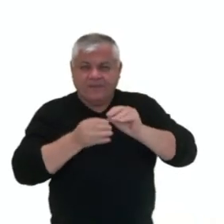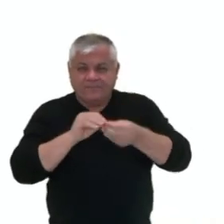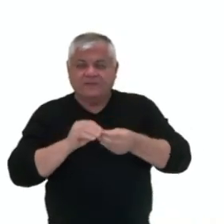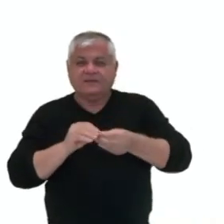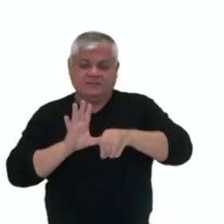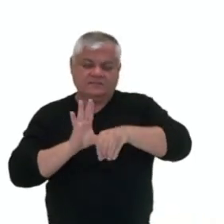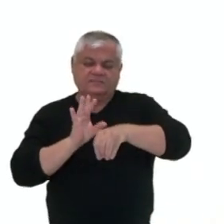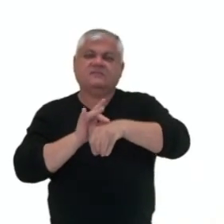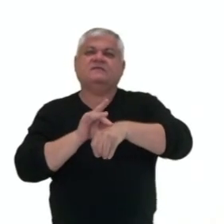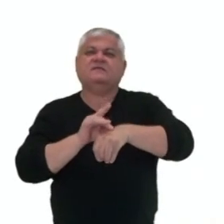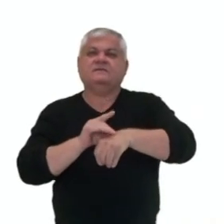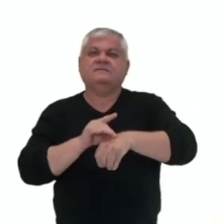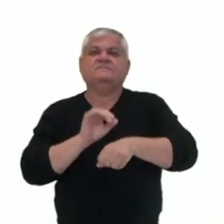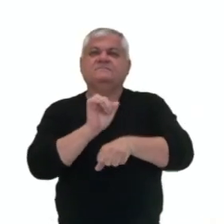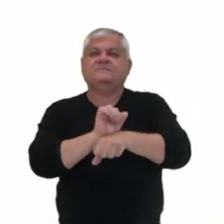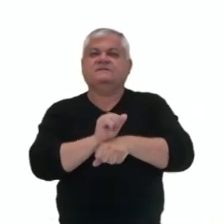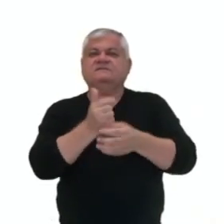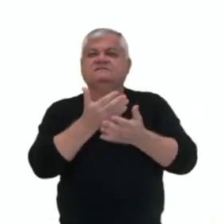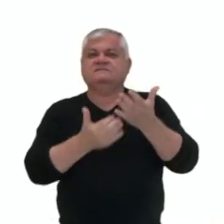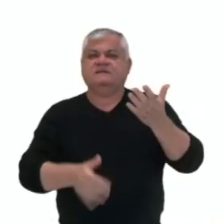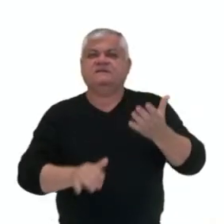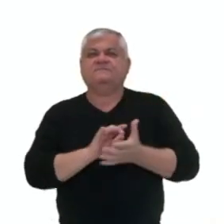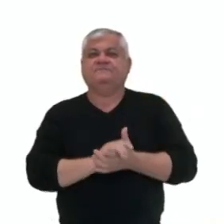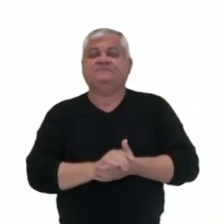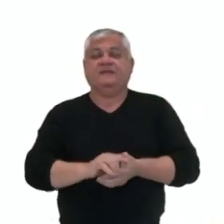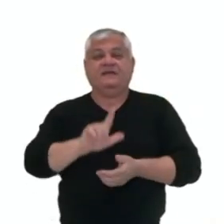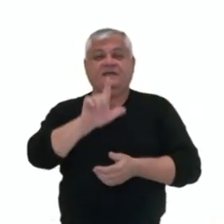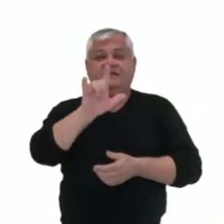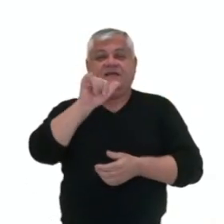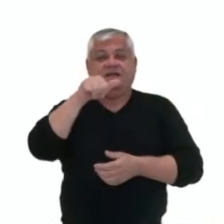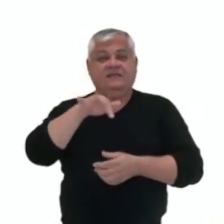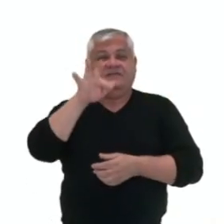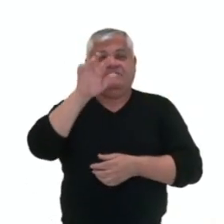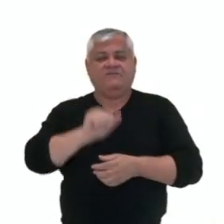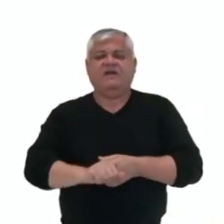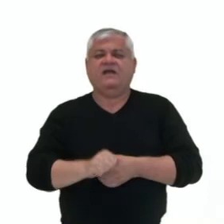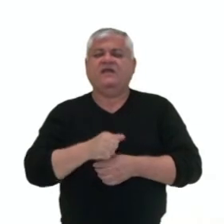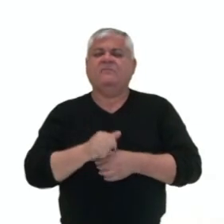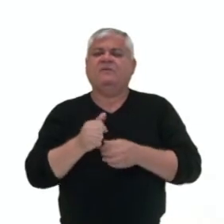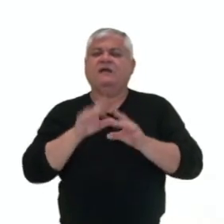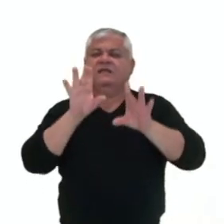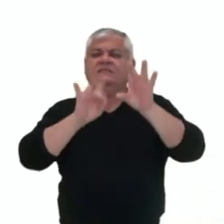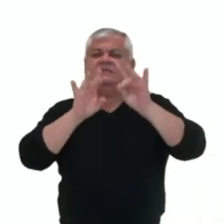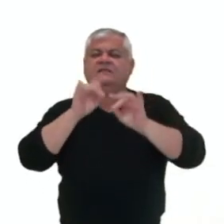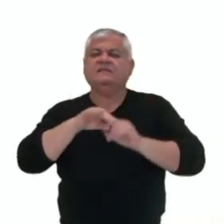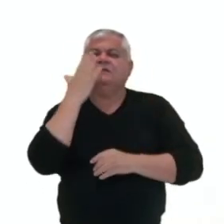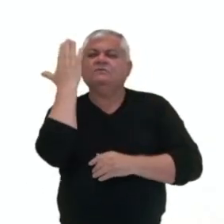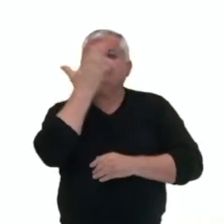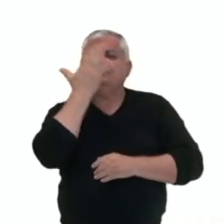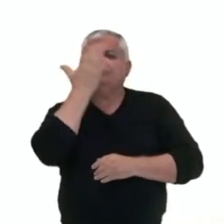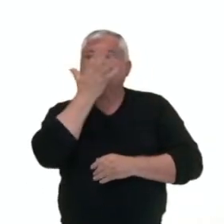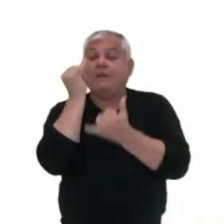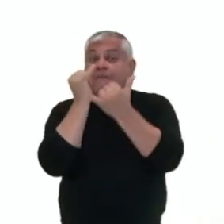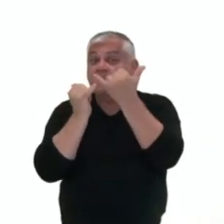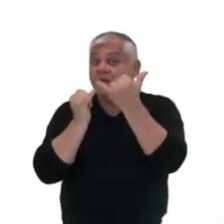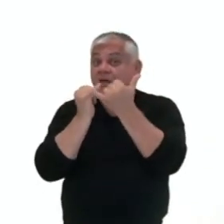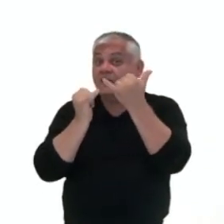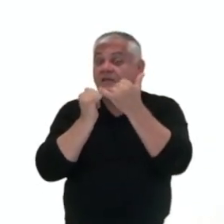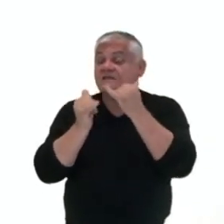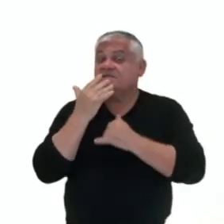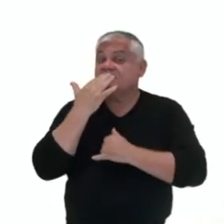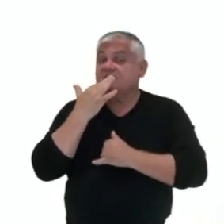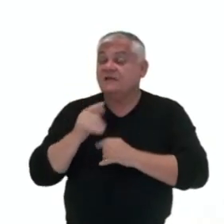né, para parar de sangrar. A linfa é um líquido transparente, parece com o sangue, mas não tem as